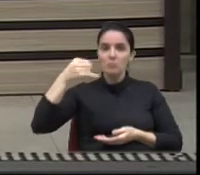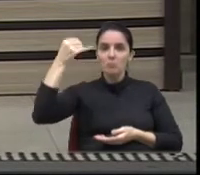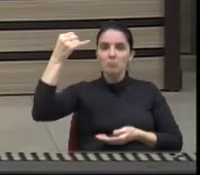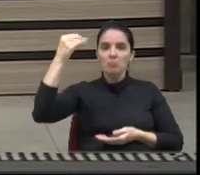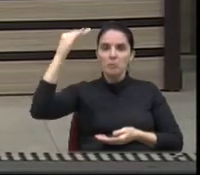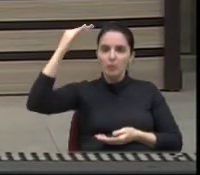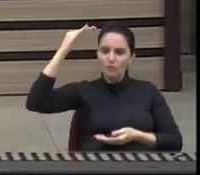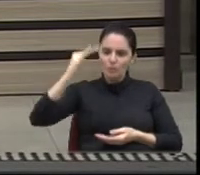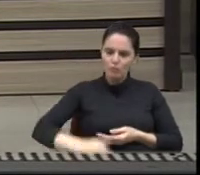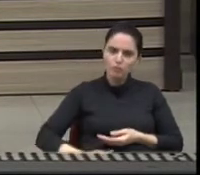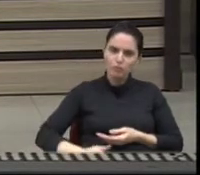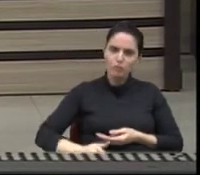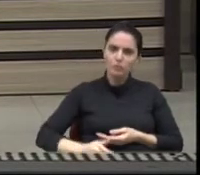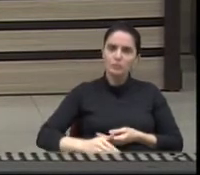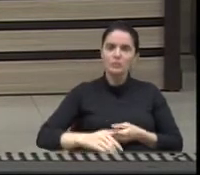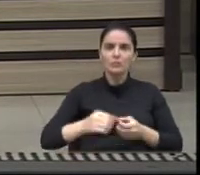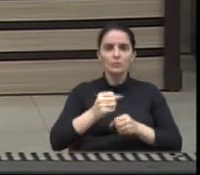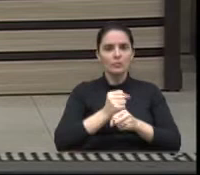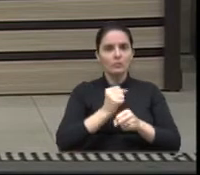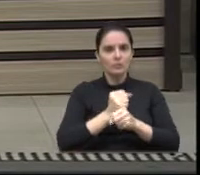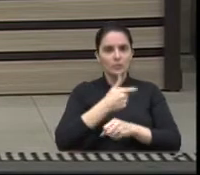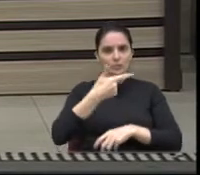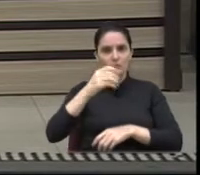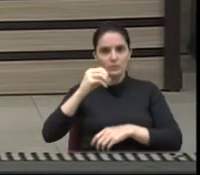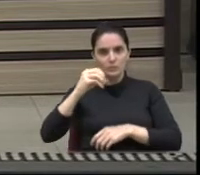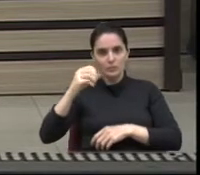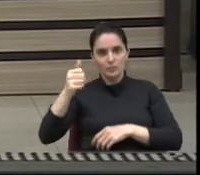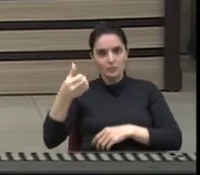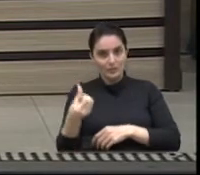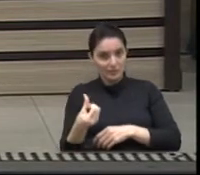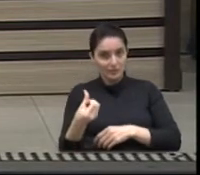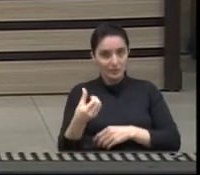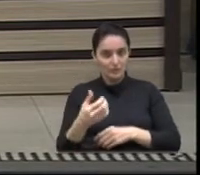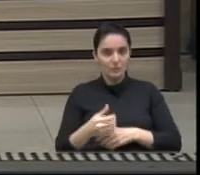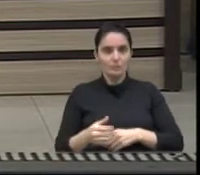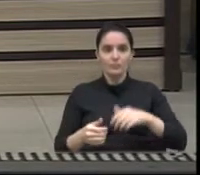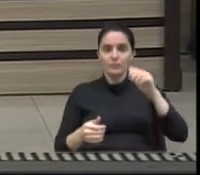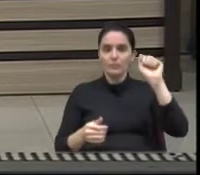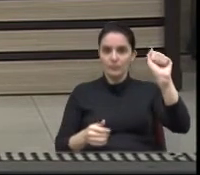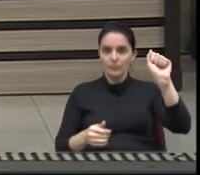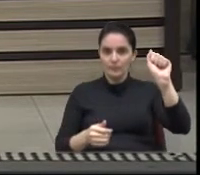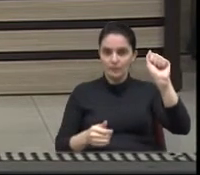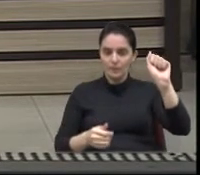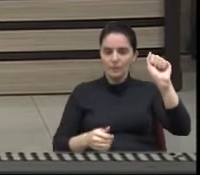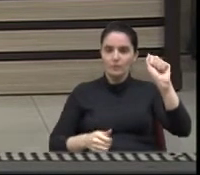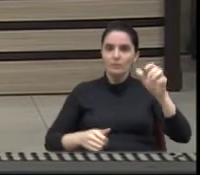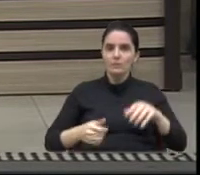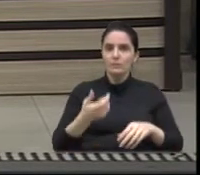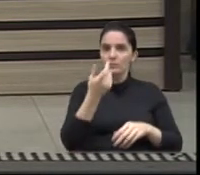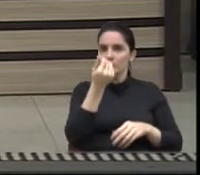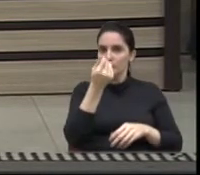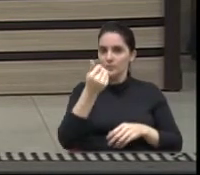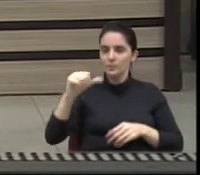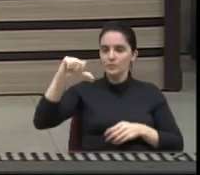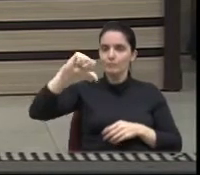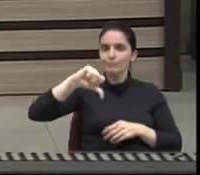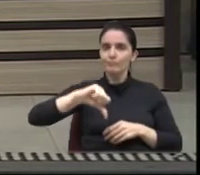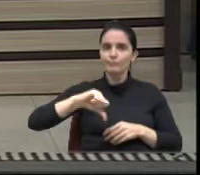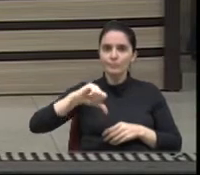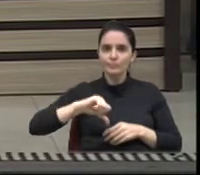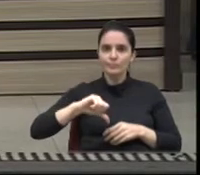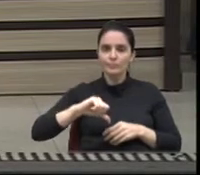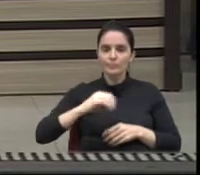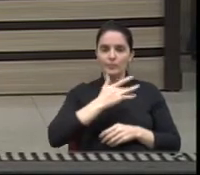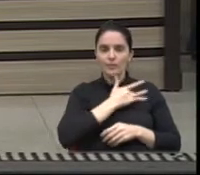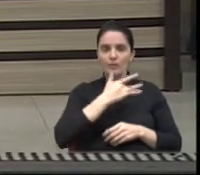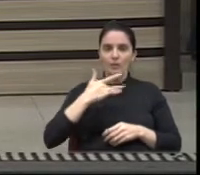de 2016, notadamente para apurar a desaprovação das contas do Fundo Municipal de Saúde de Limeira